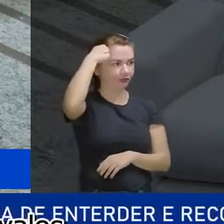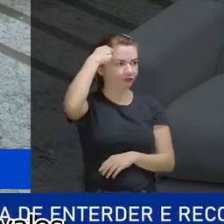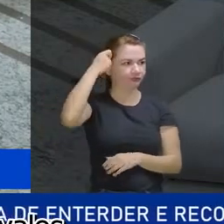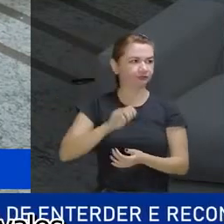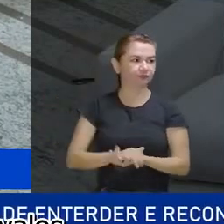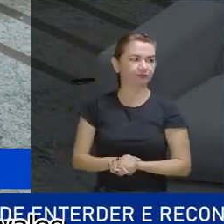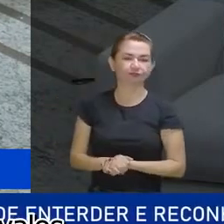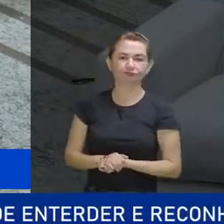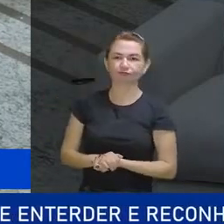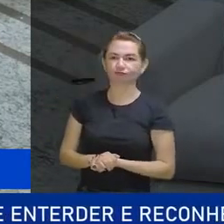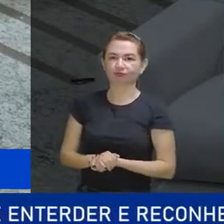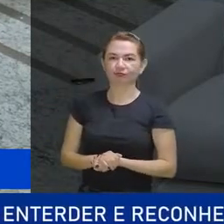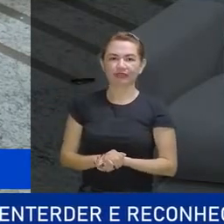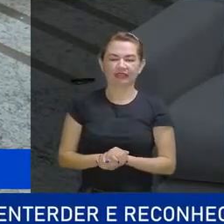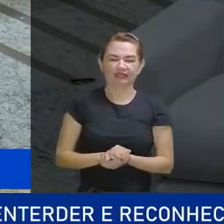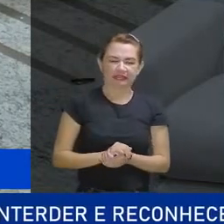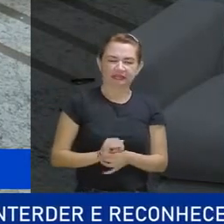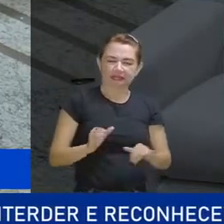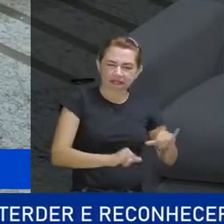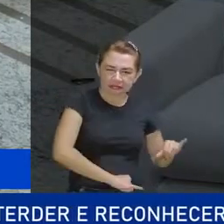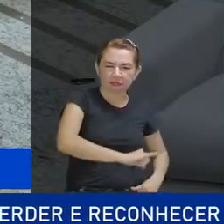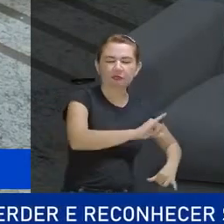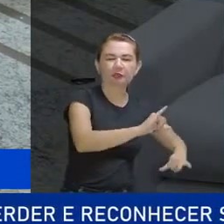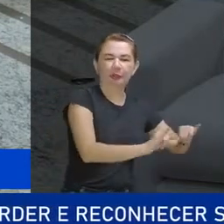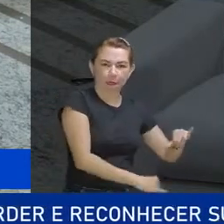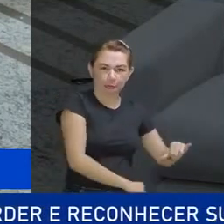por Deus.